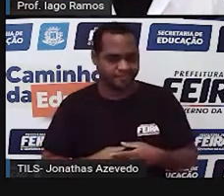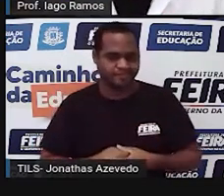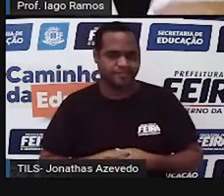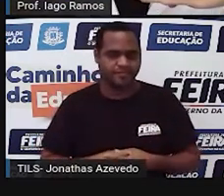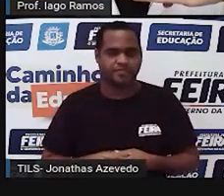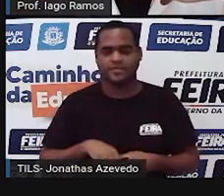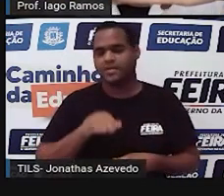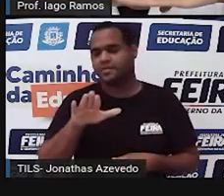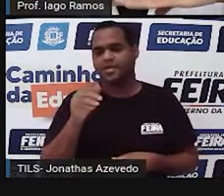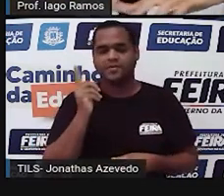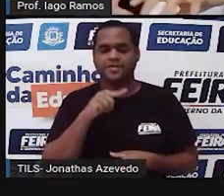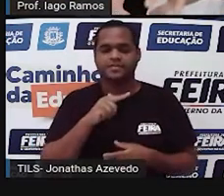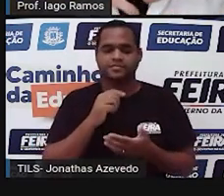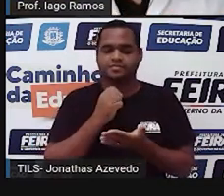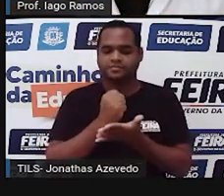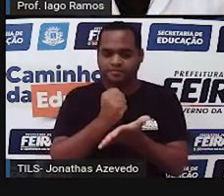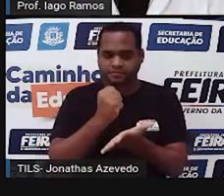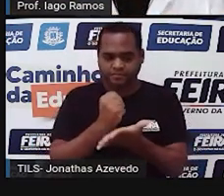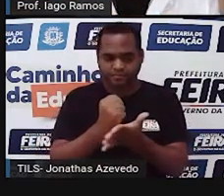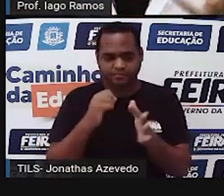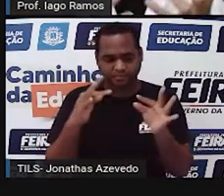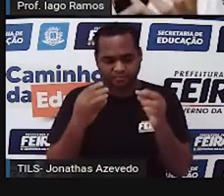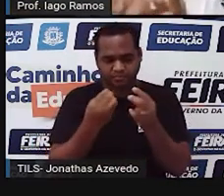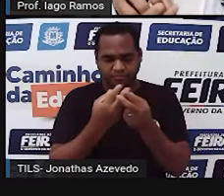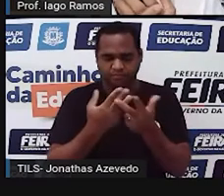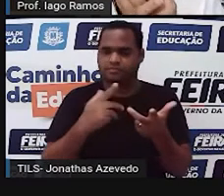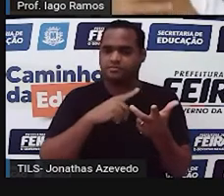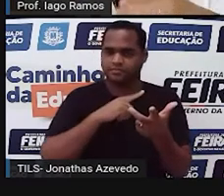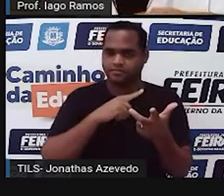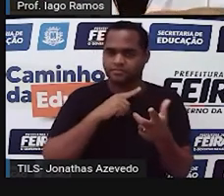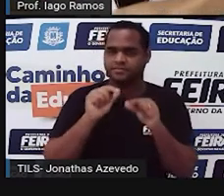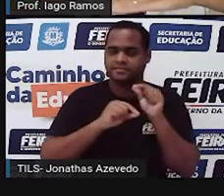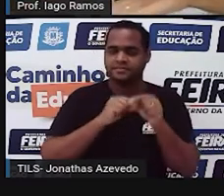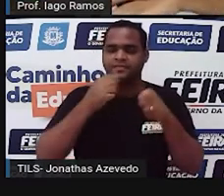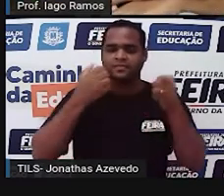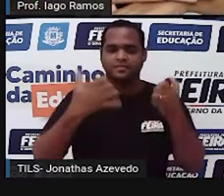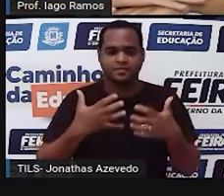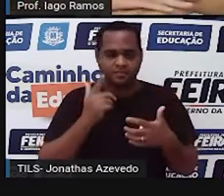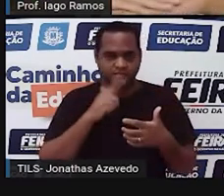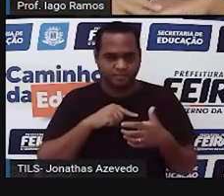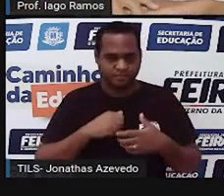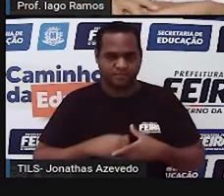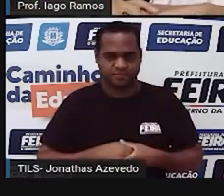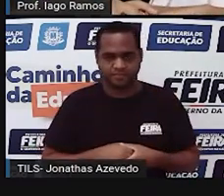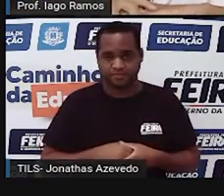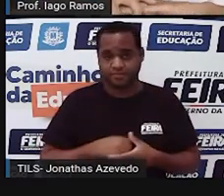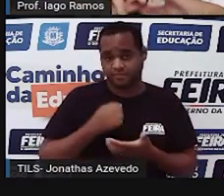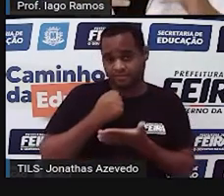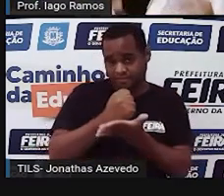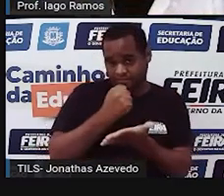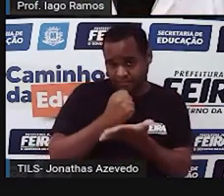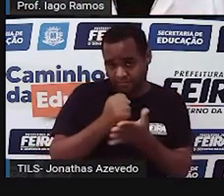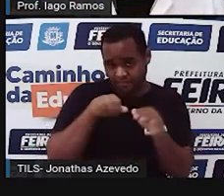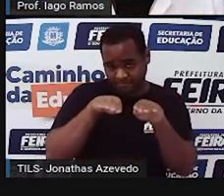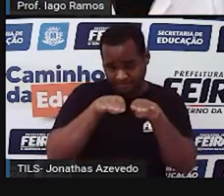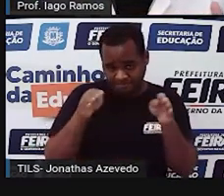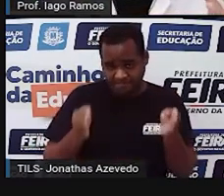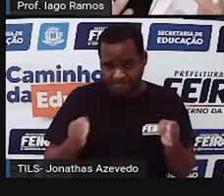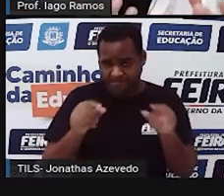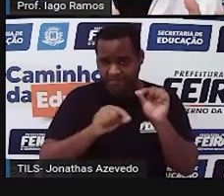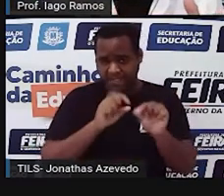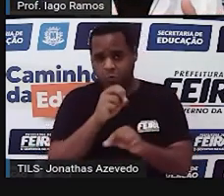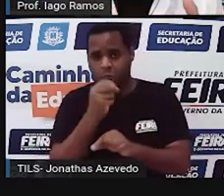mas quando a gente apoia todo o objeto fica apoiado em cima da mesa ou